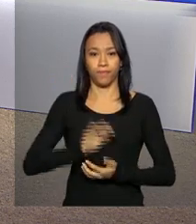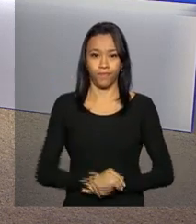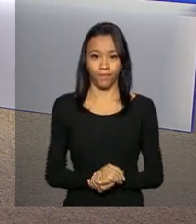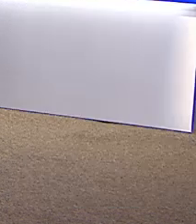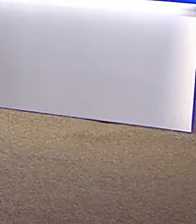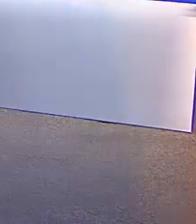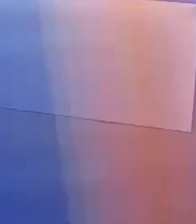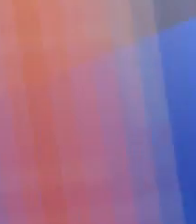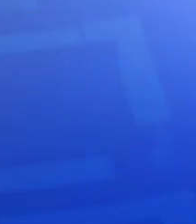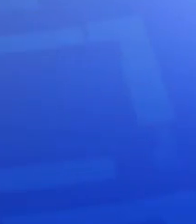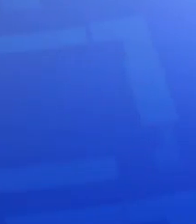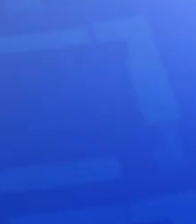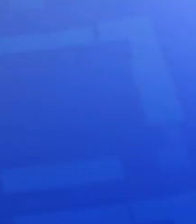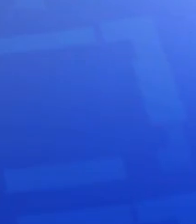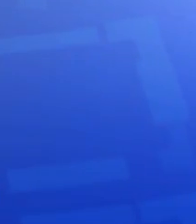Federal